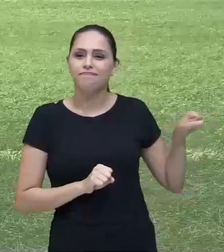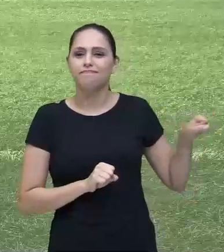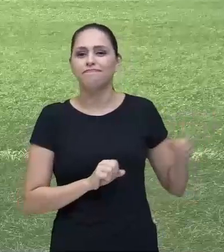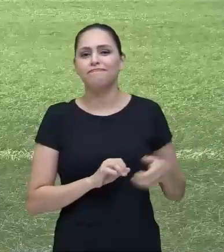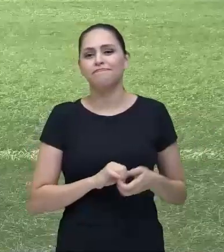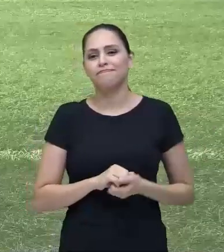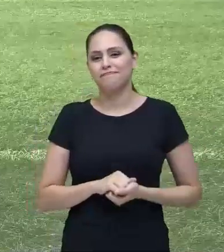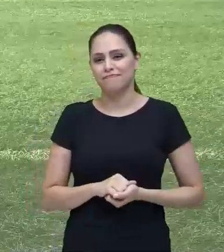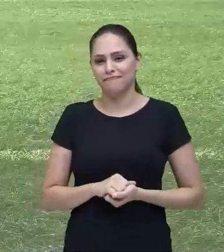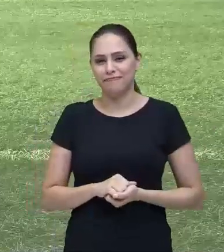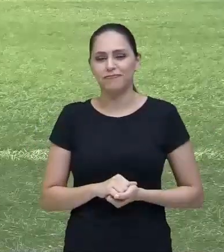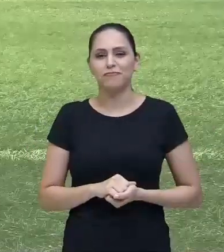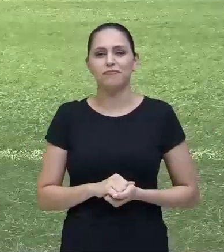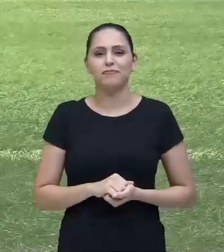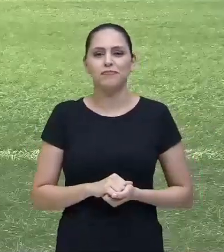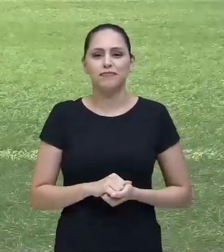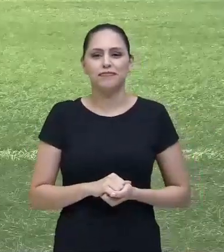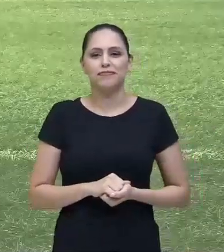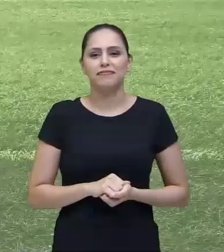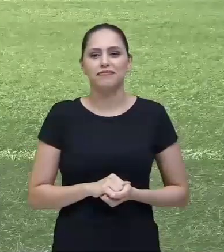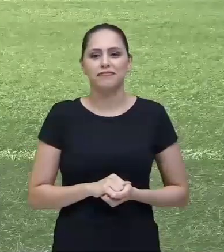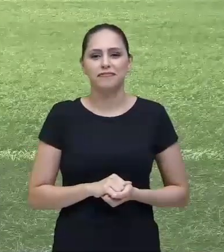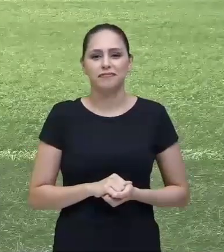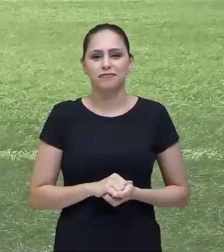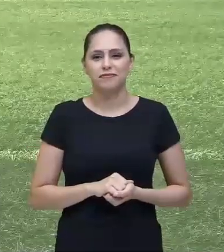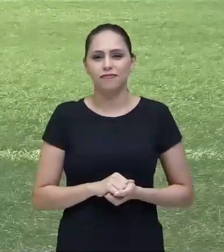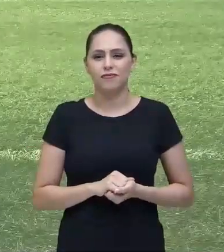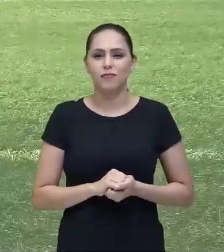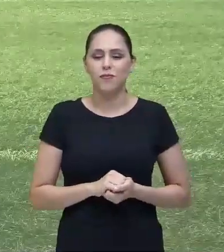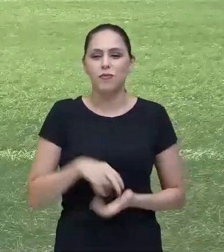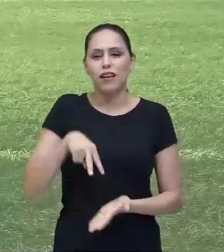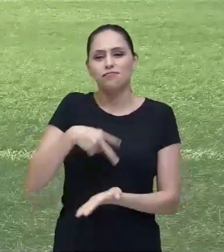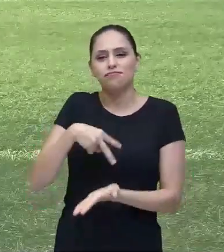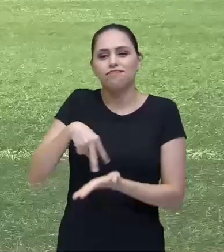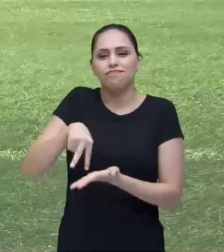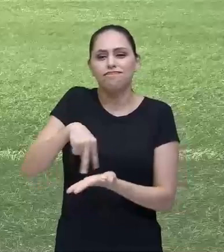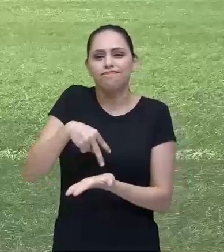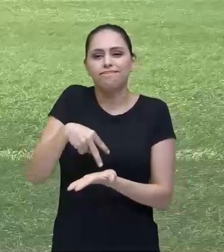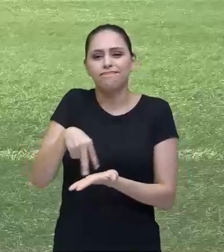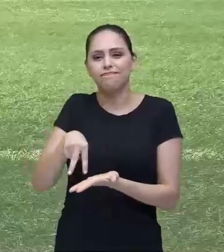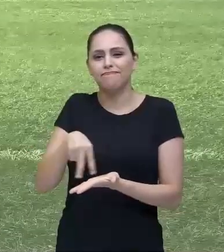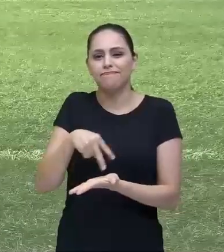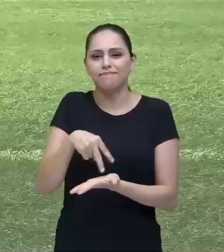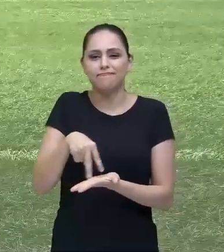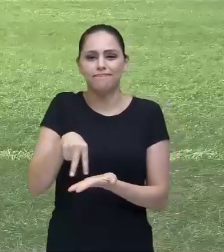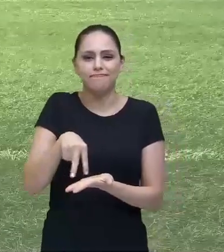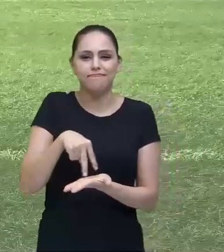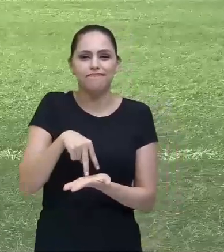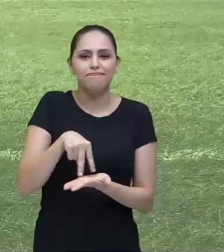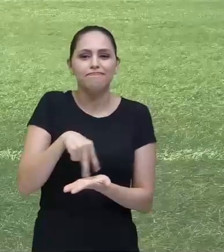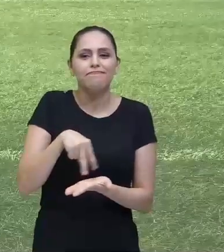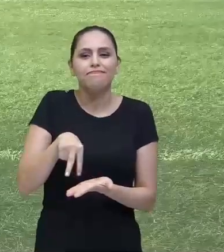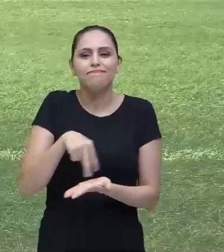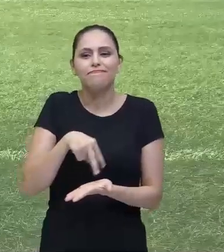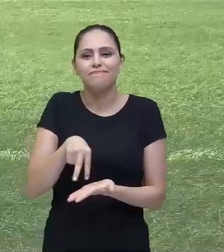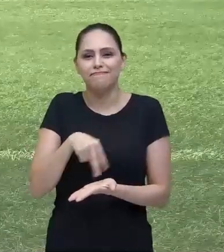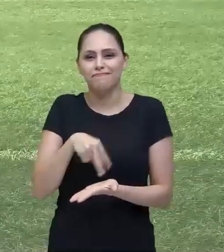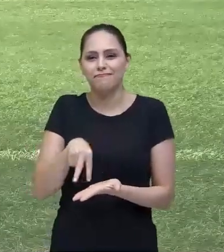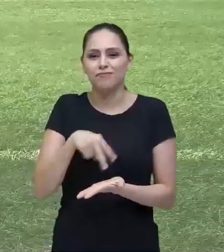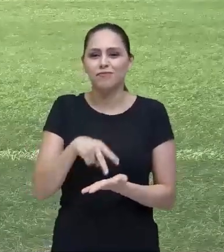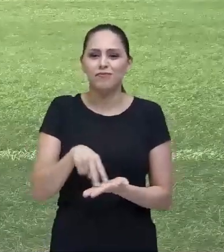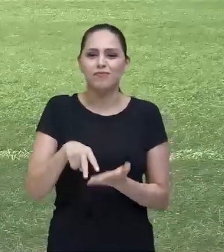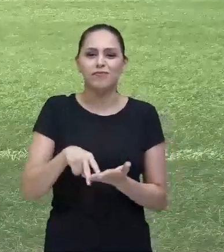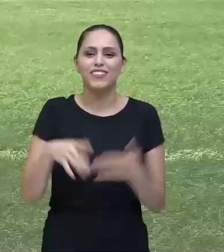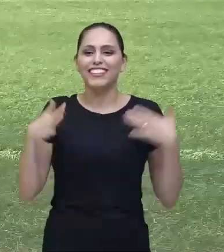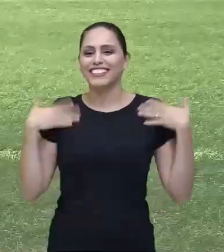2, 3, 4, agora só dançando no lugar. Isso, dançando. Isso, dançando. Com muita alegria, hein? Está alegria.